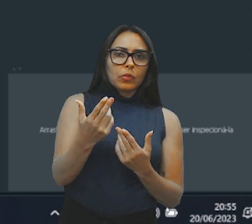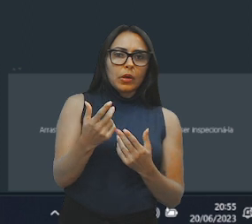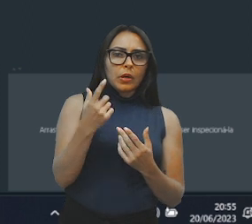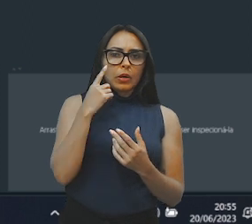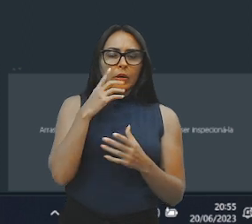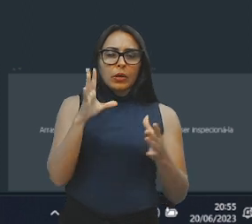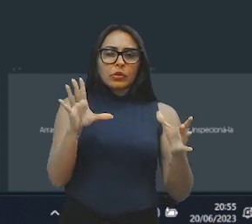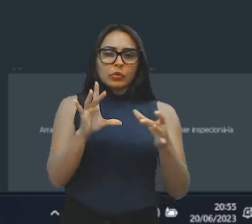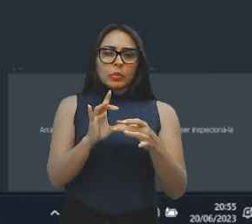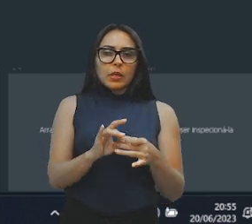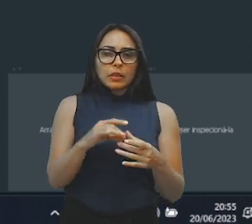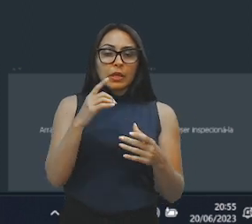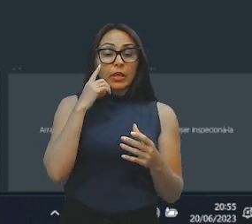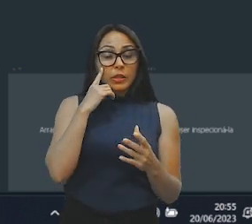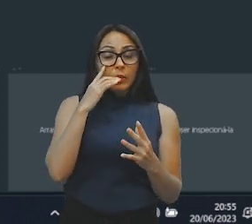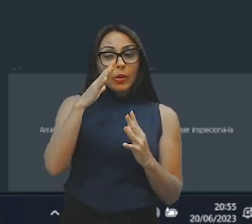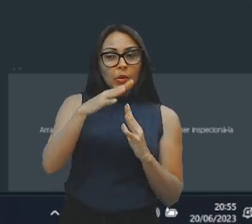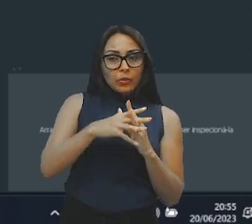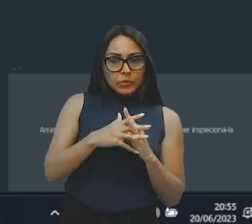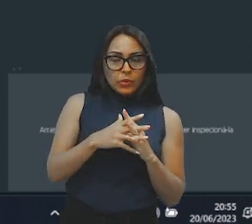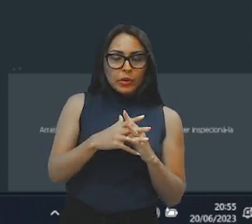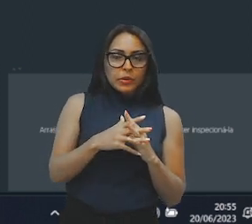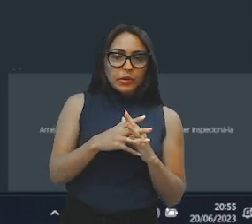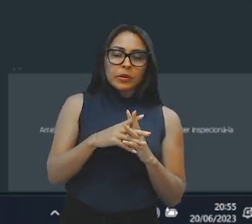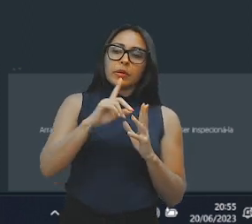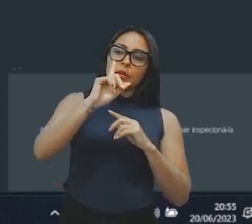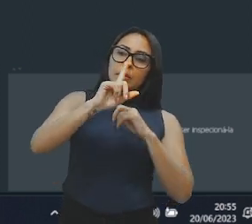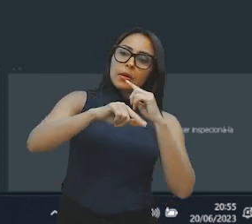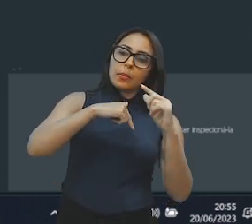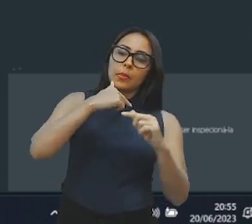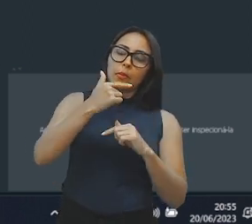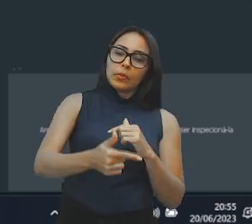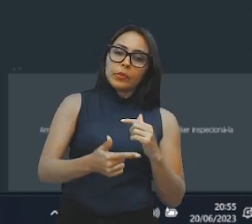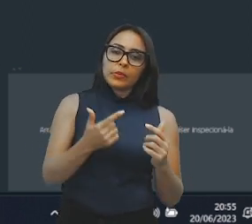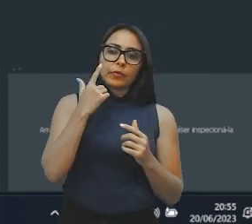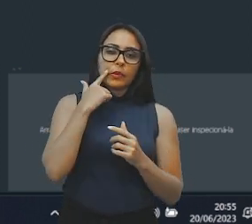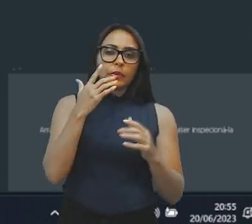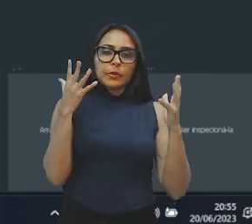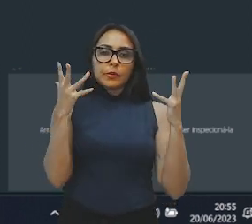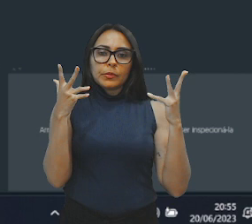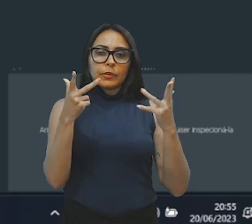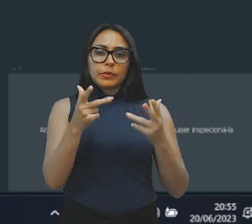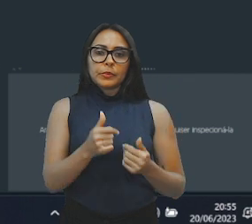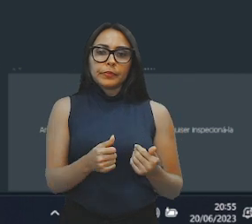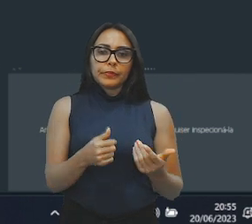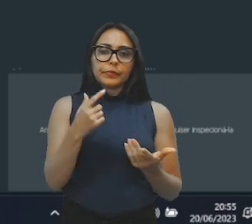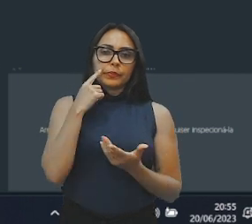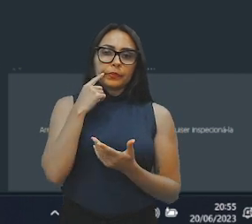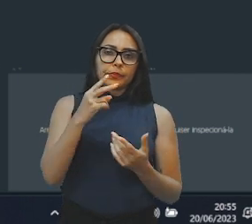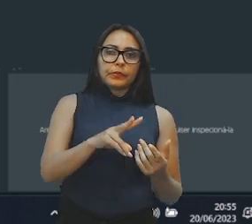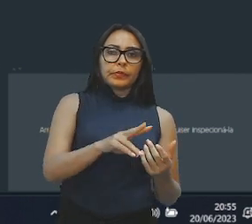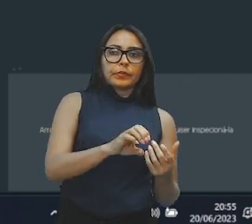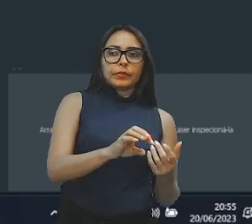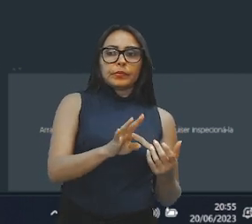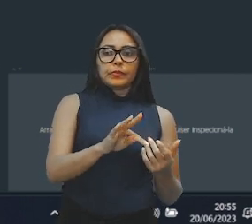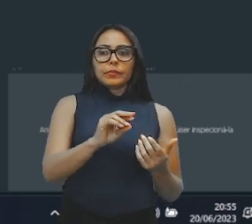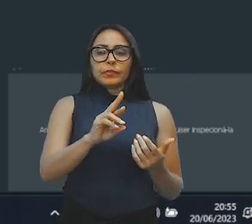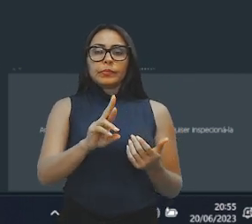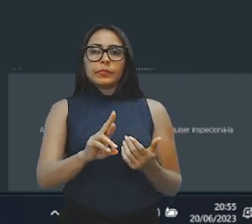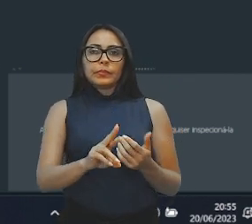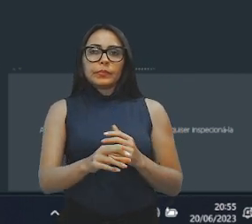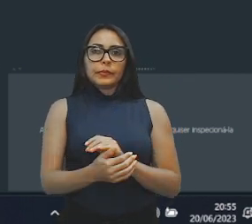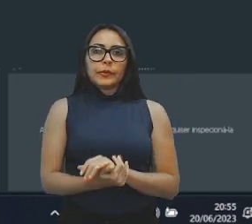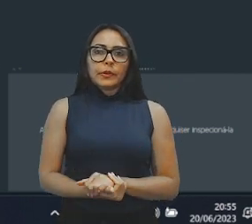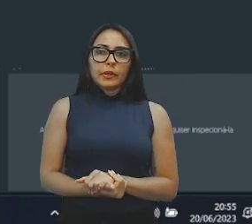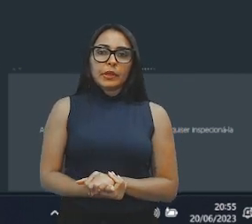consoante. Depois que ele passar todas as posições do vetor, as 17 posições, ele vai escrever